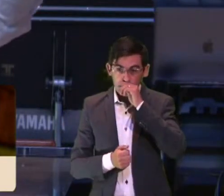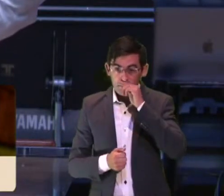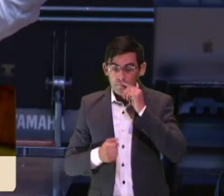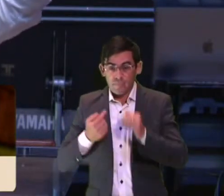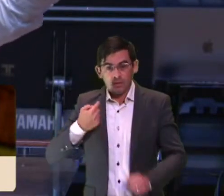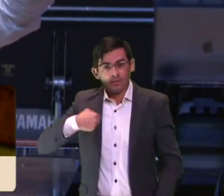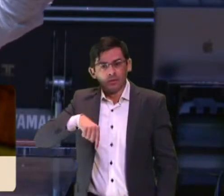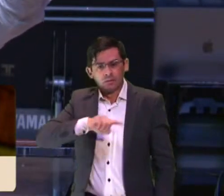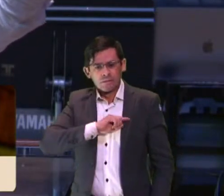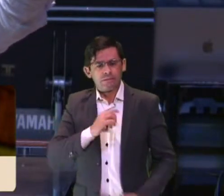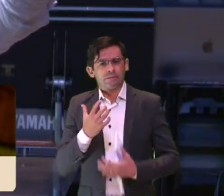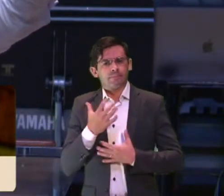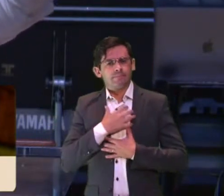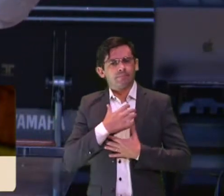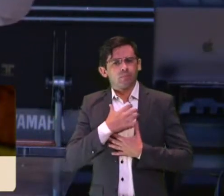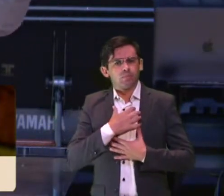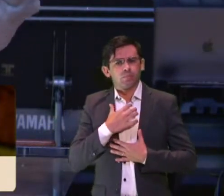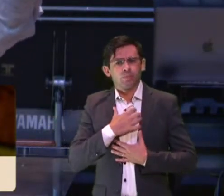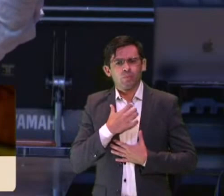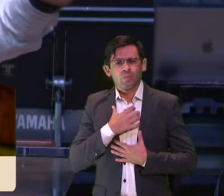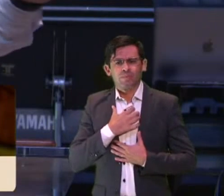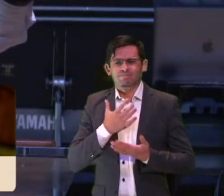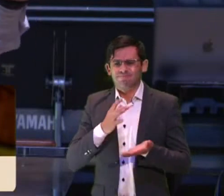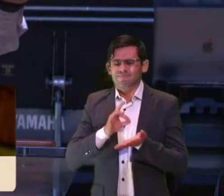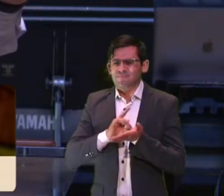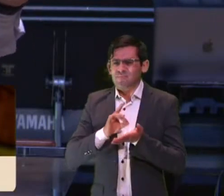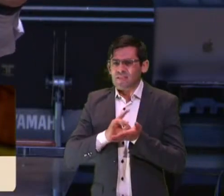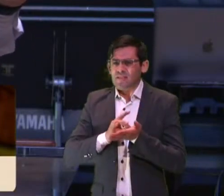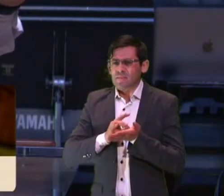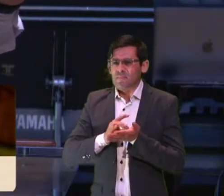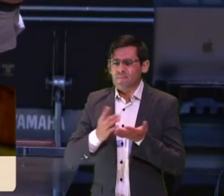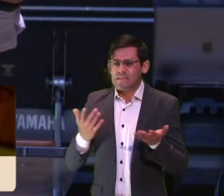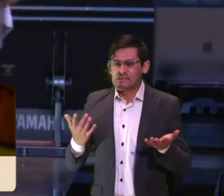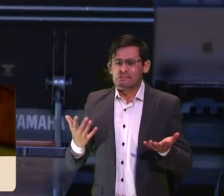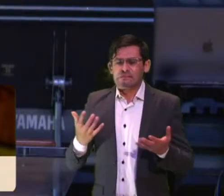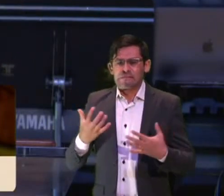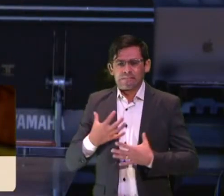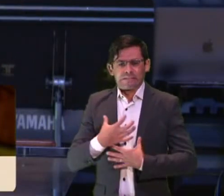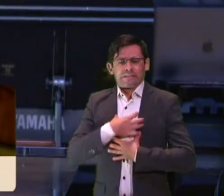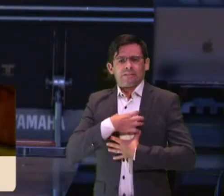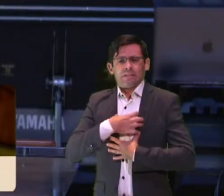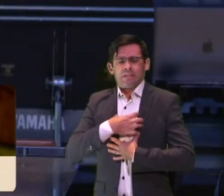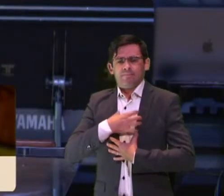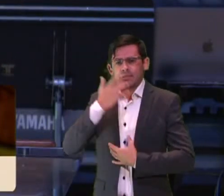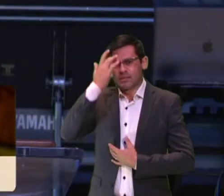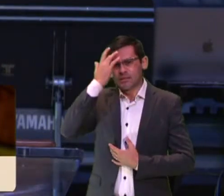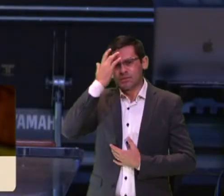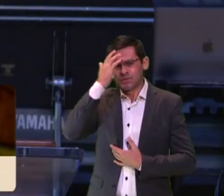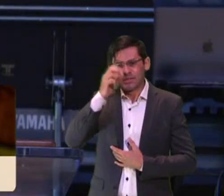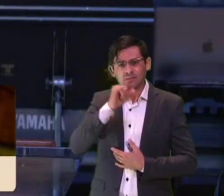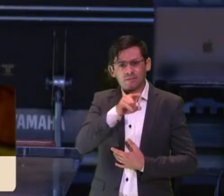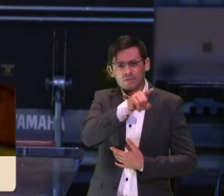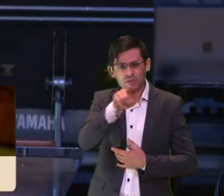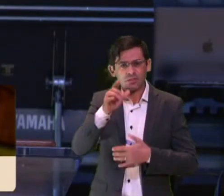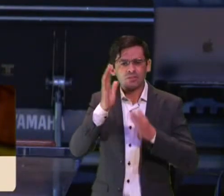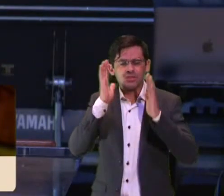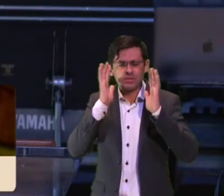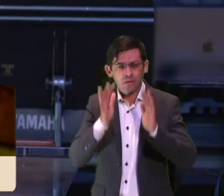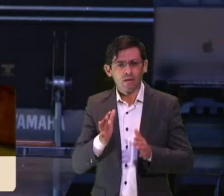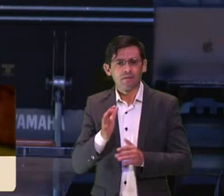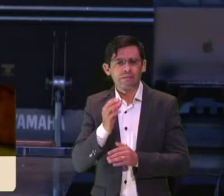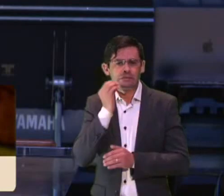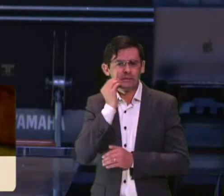nós sentíamos uma presença. Eu não sei se você já